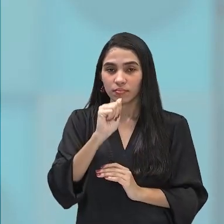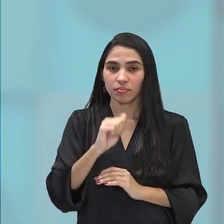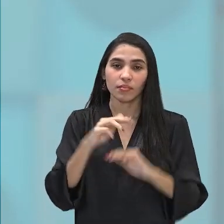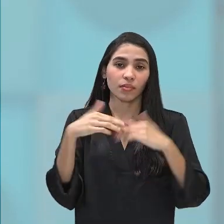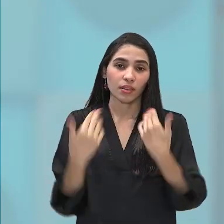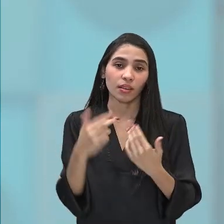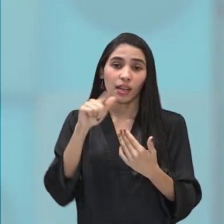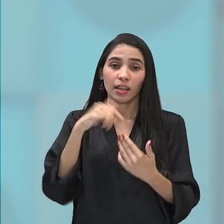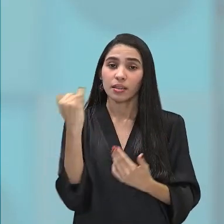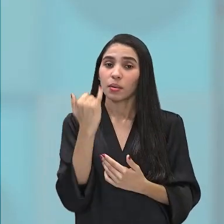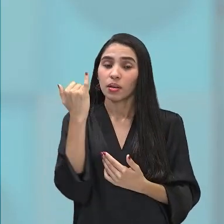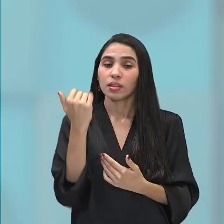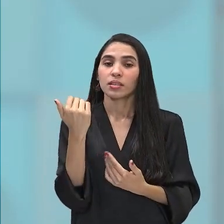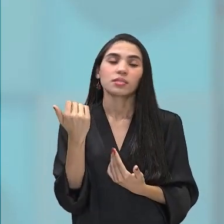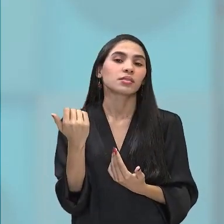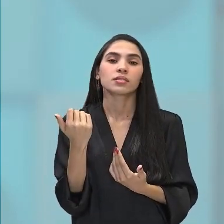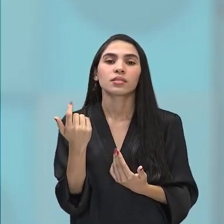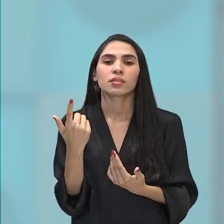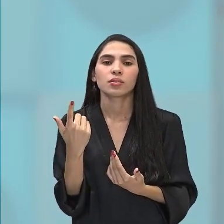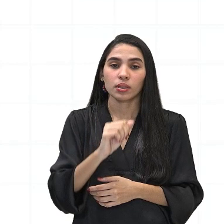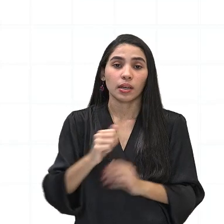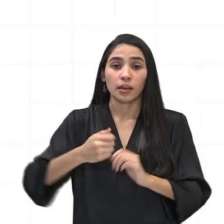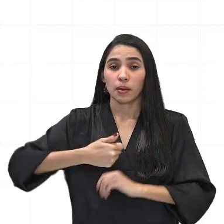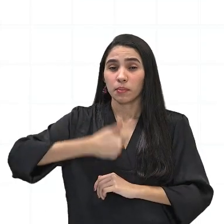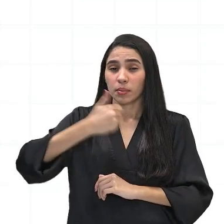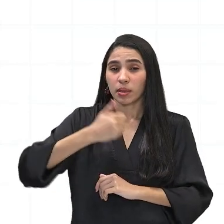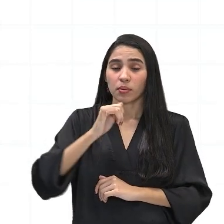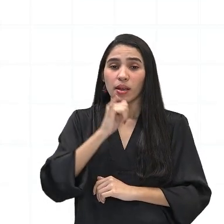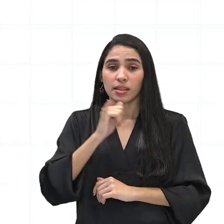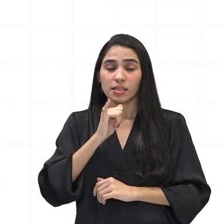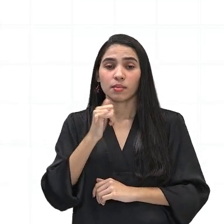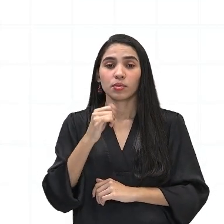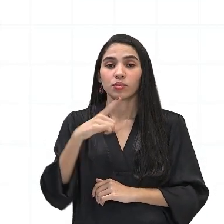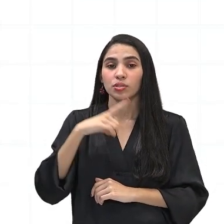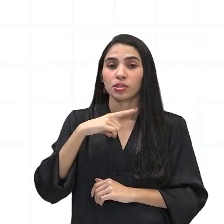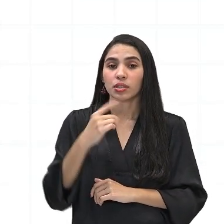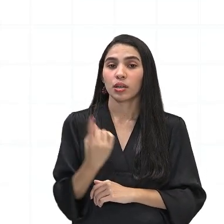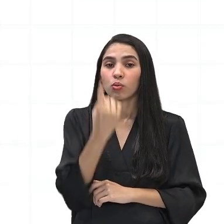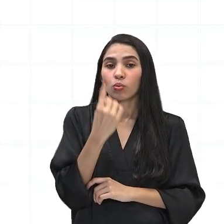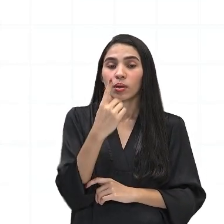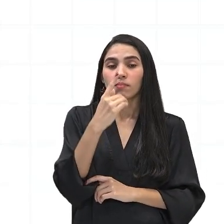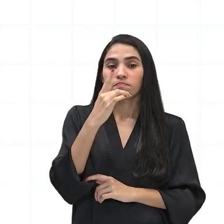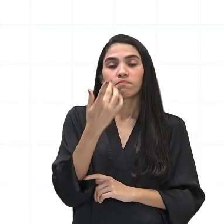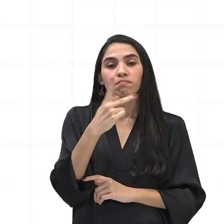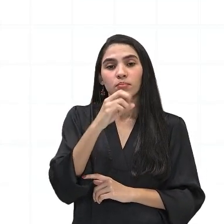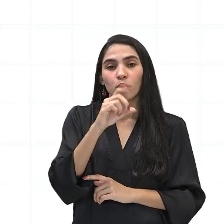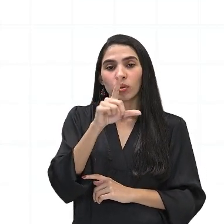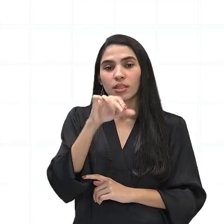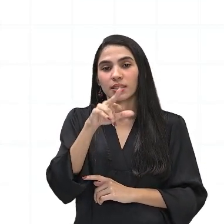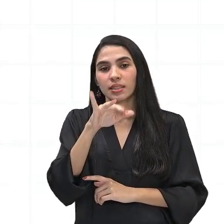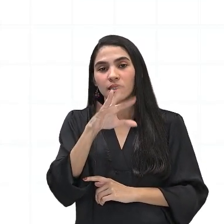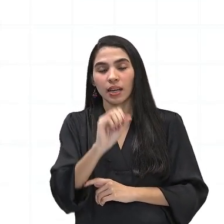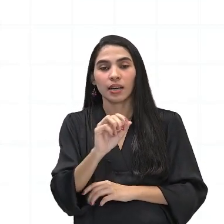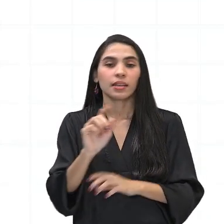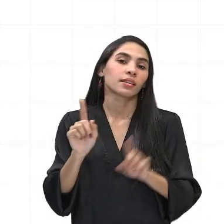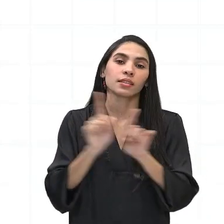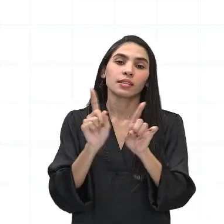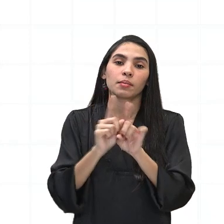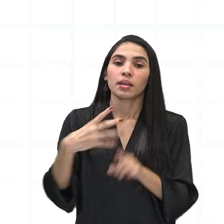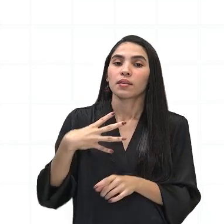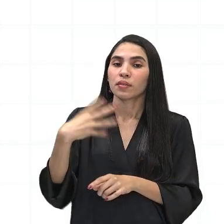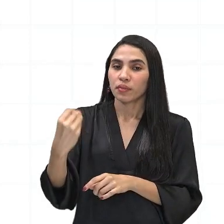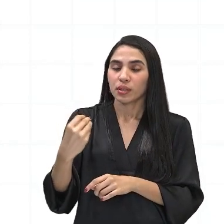que agora a gente vai observar um outro exemplo. Isso mesmo. E para isso eu trago vocês aqui para um jardim. Isso